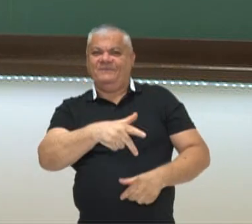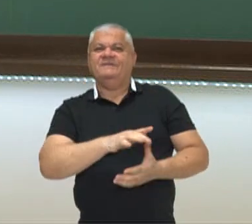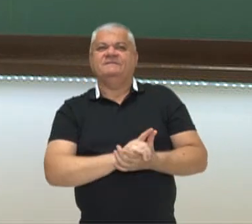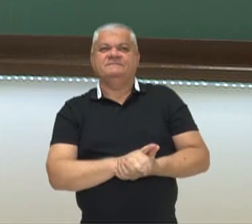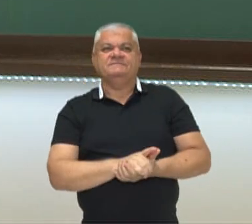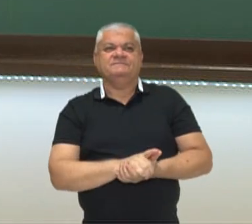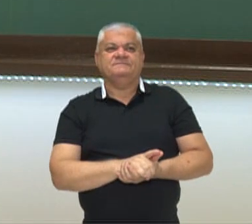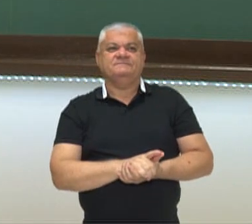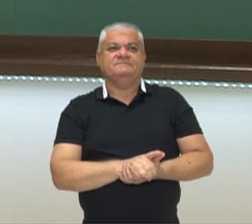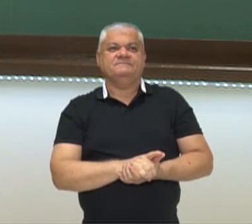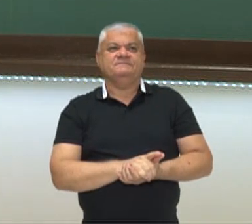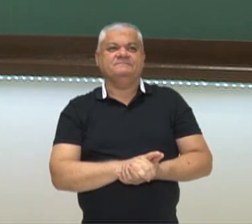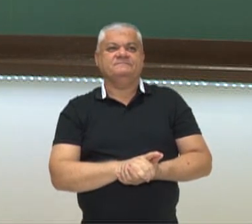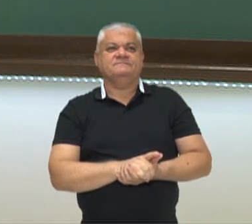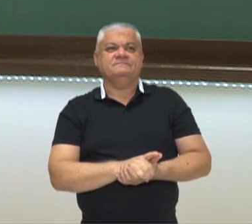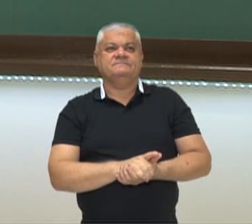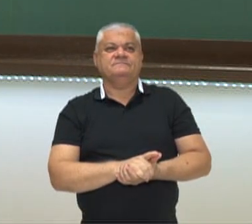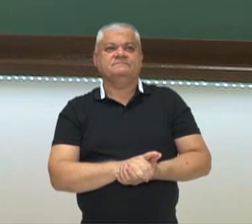né?